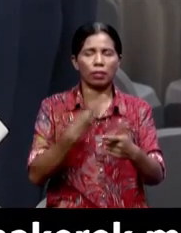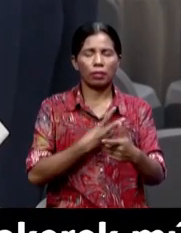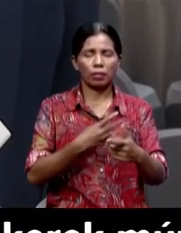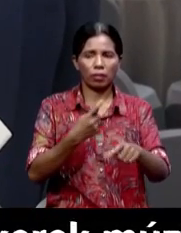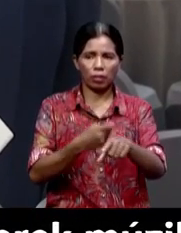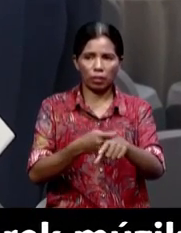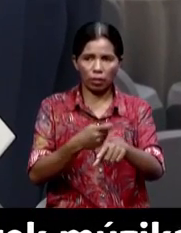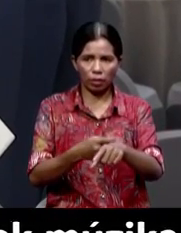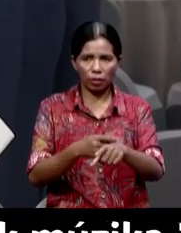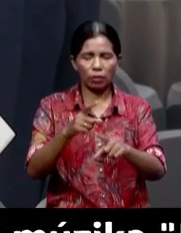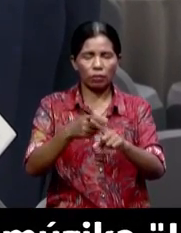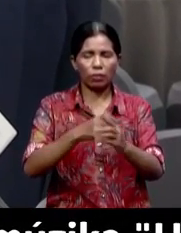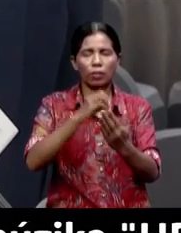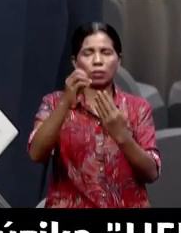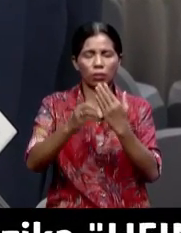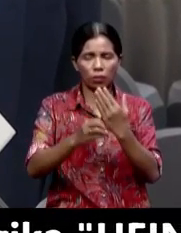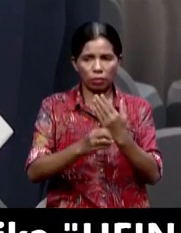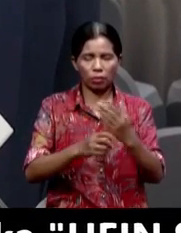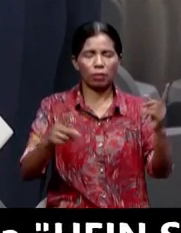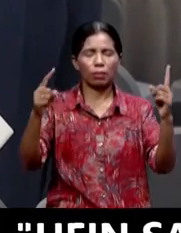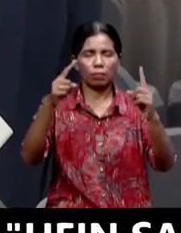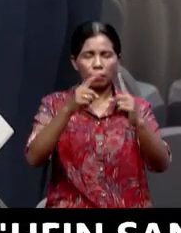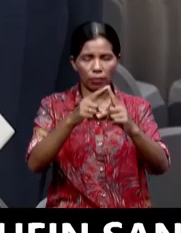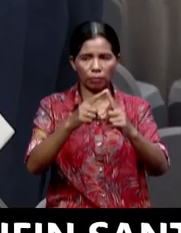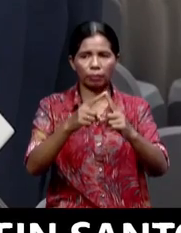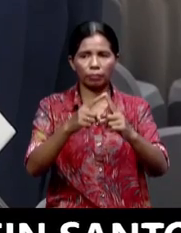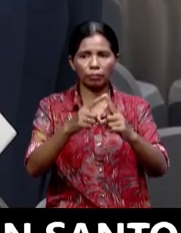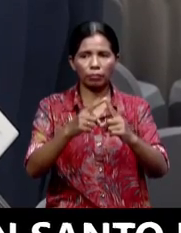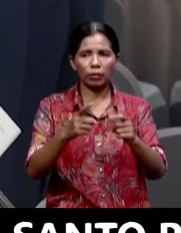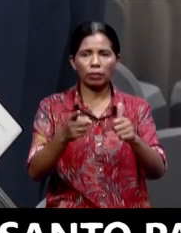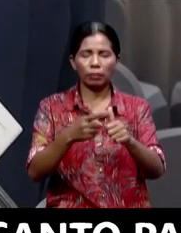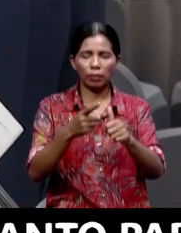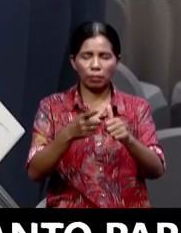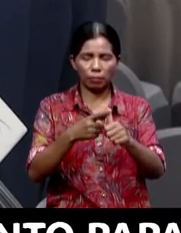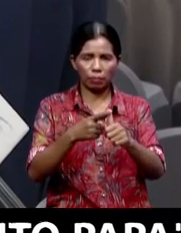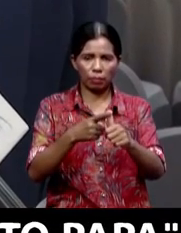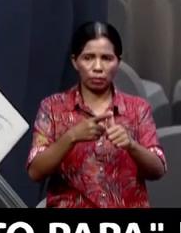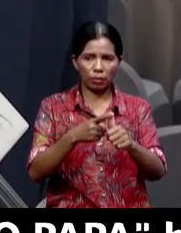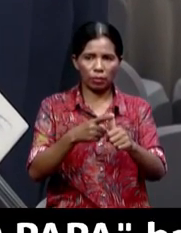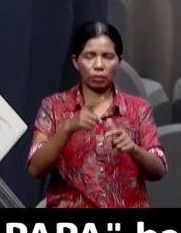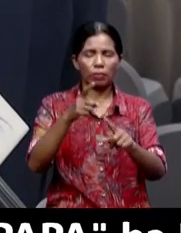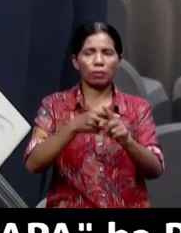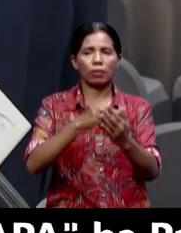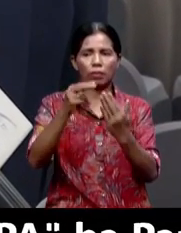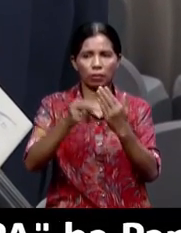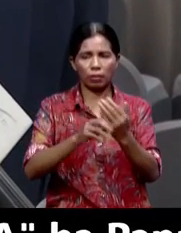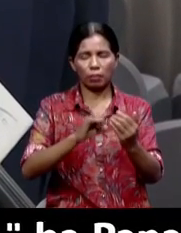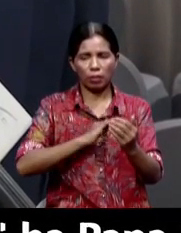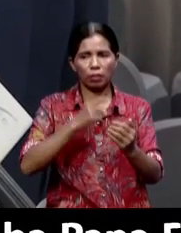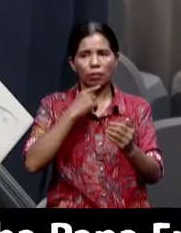tempo, fula outubro, toba, cari, primeira, segunda semana, fula novembro, também são